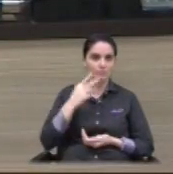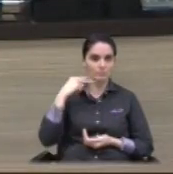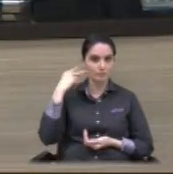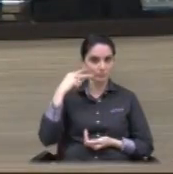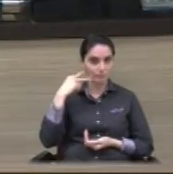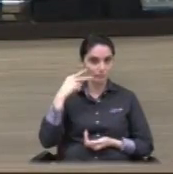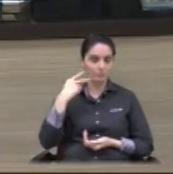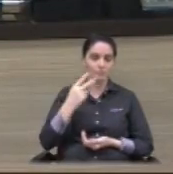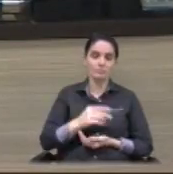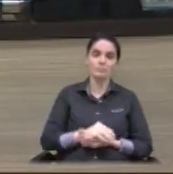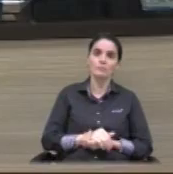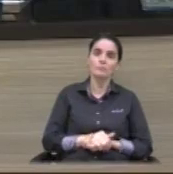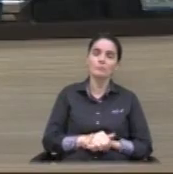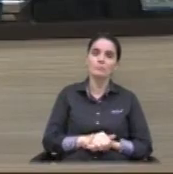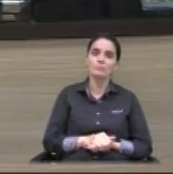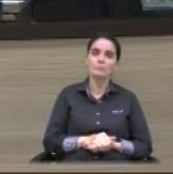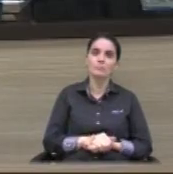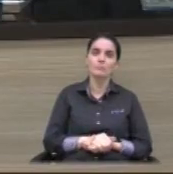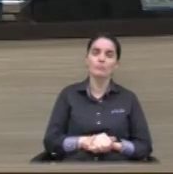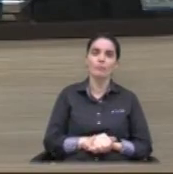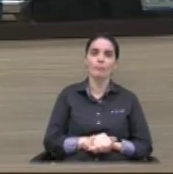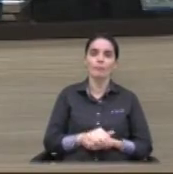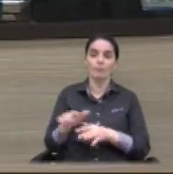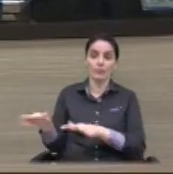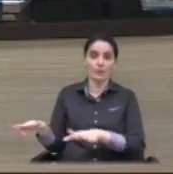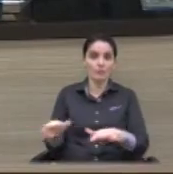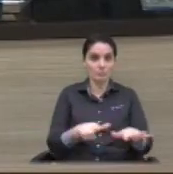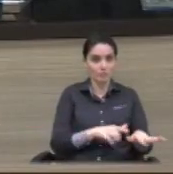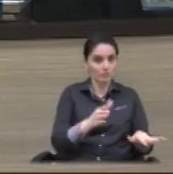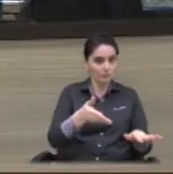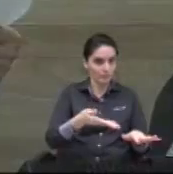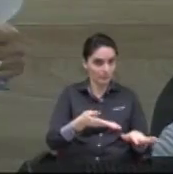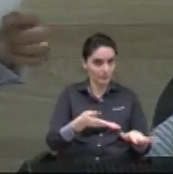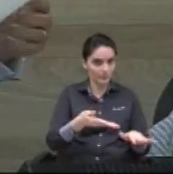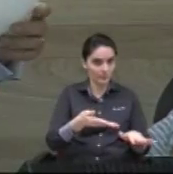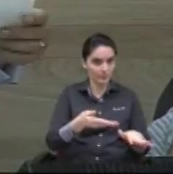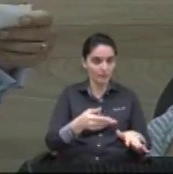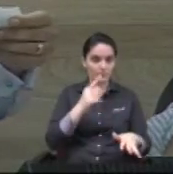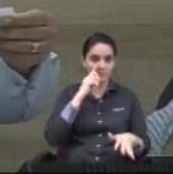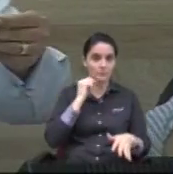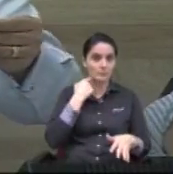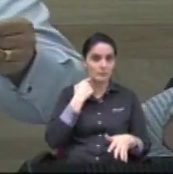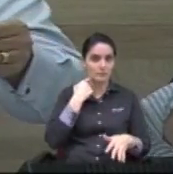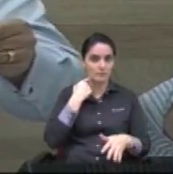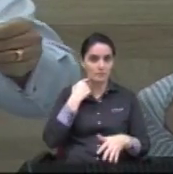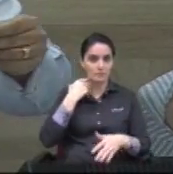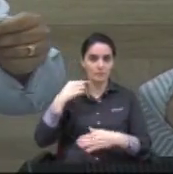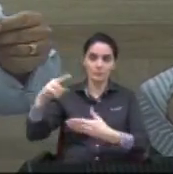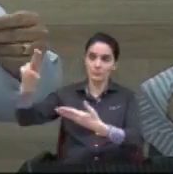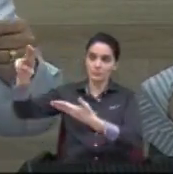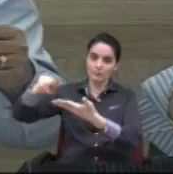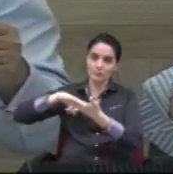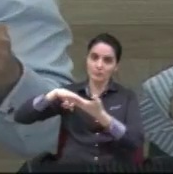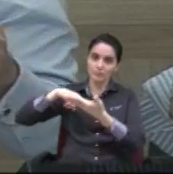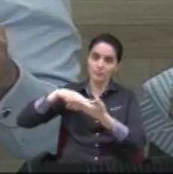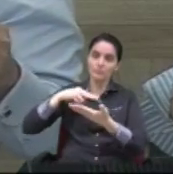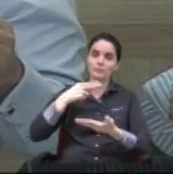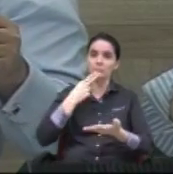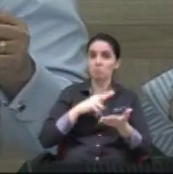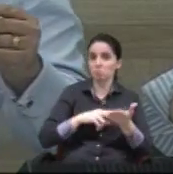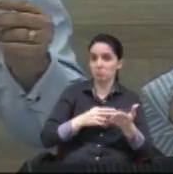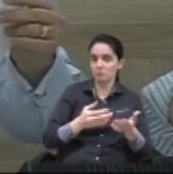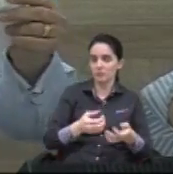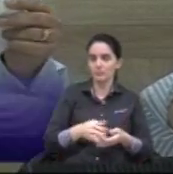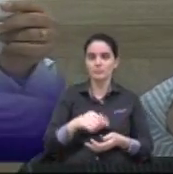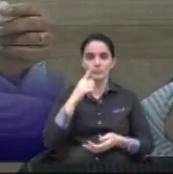vereadores, esta semana eu recebi uma carta do governo estadual e eu quero ler para